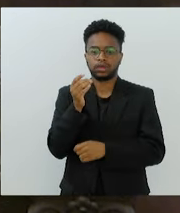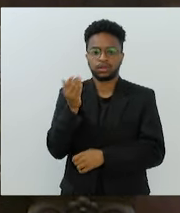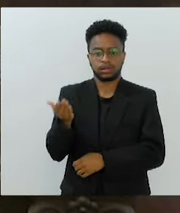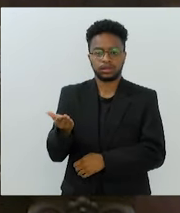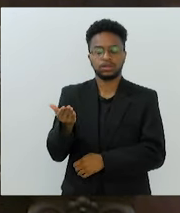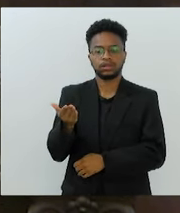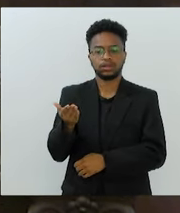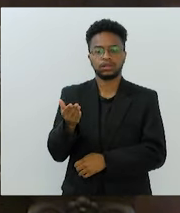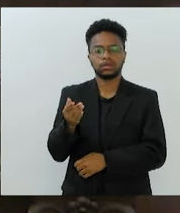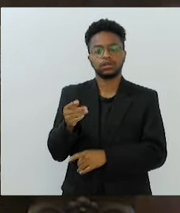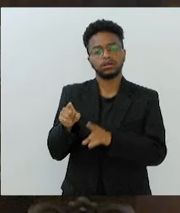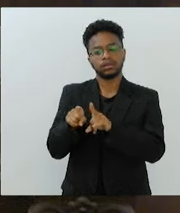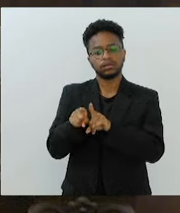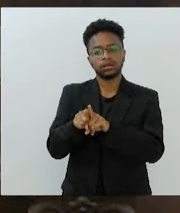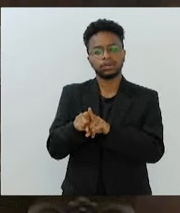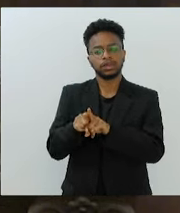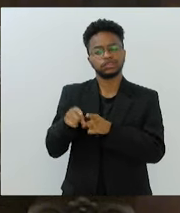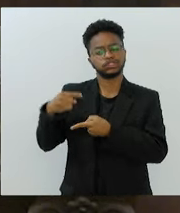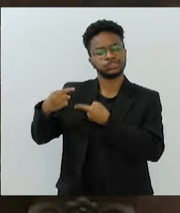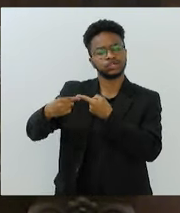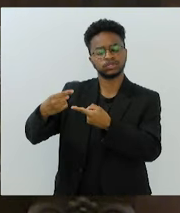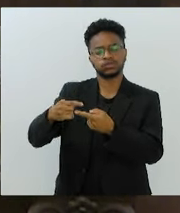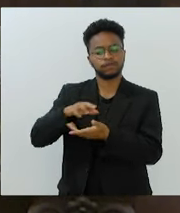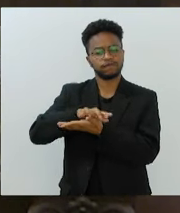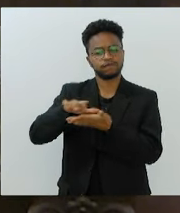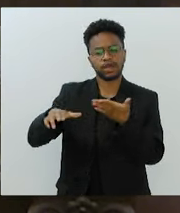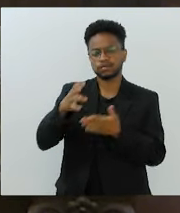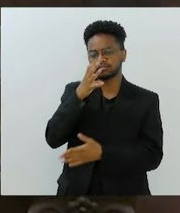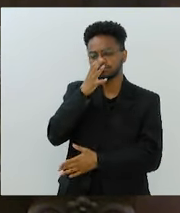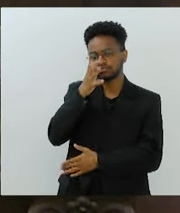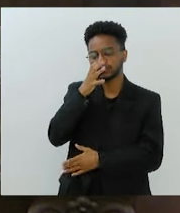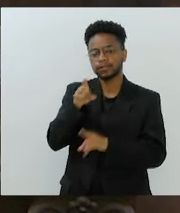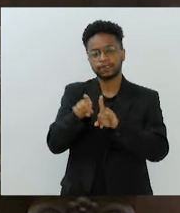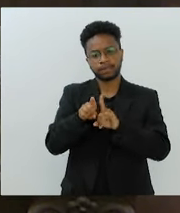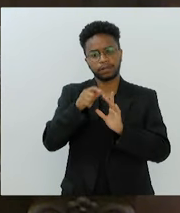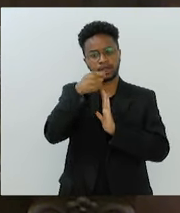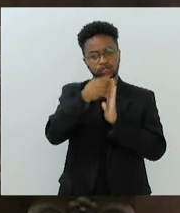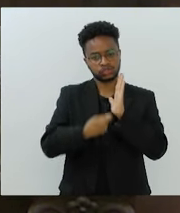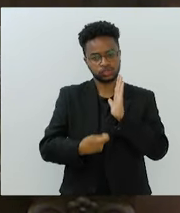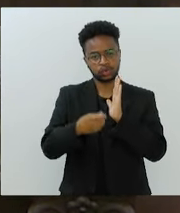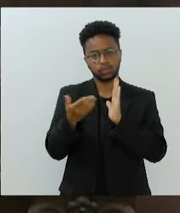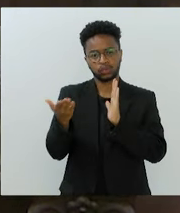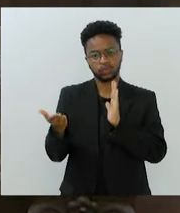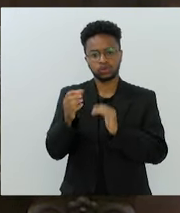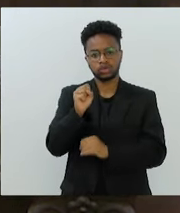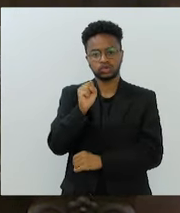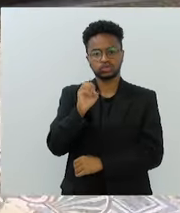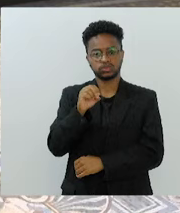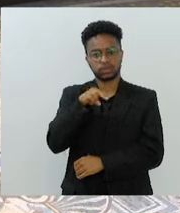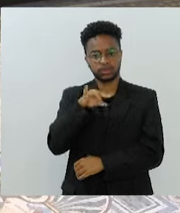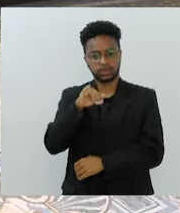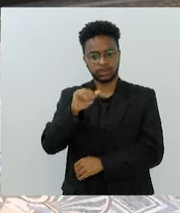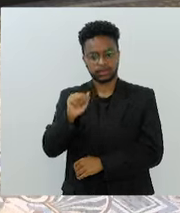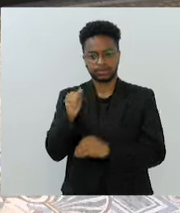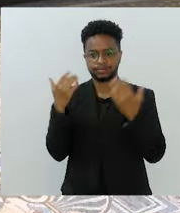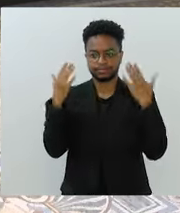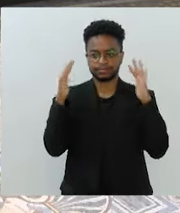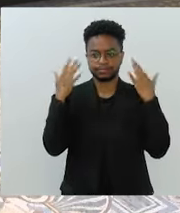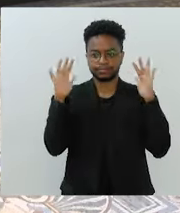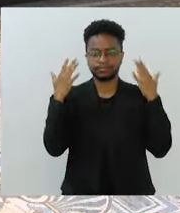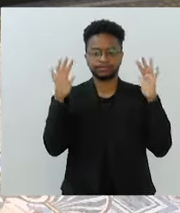encantou gerações, também escritora, Sônia Bride.